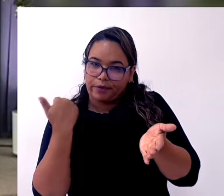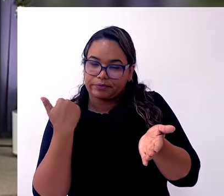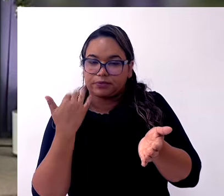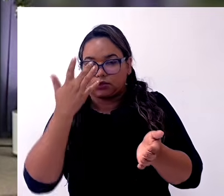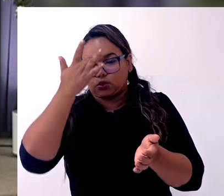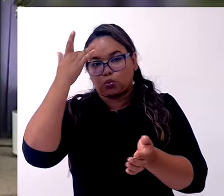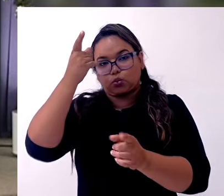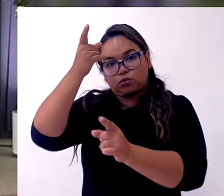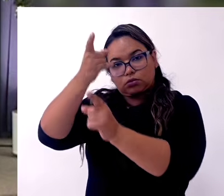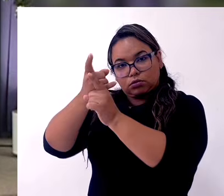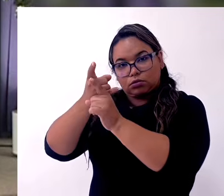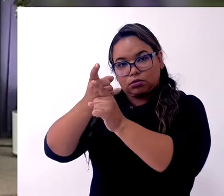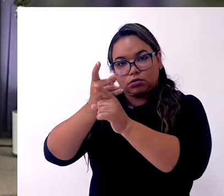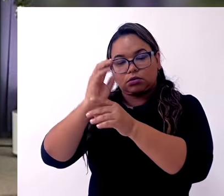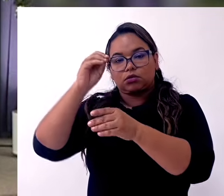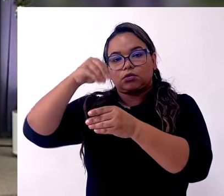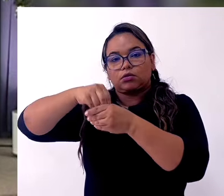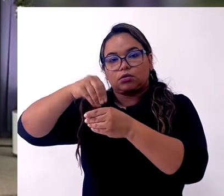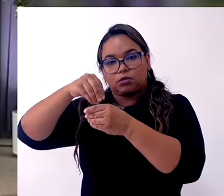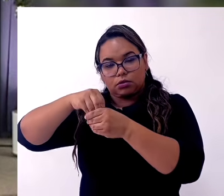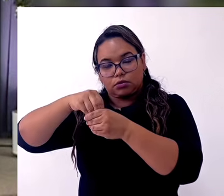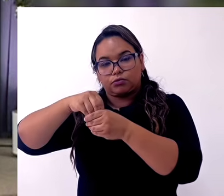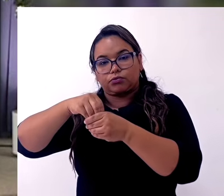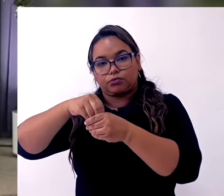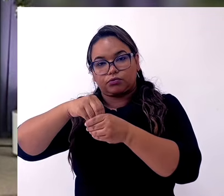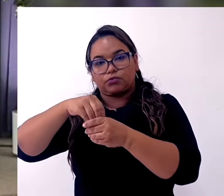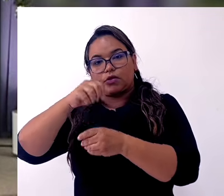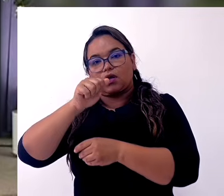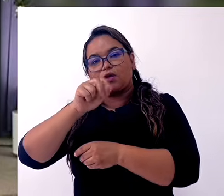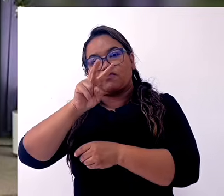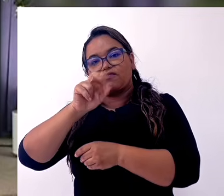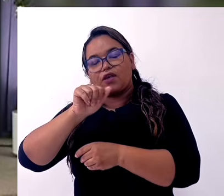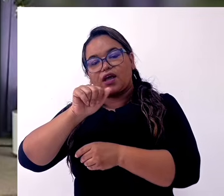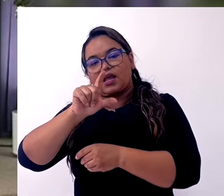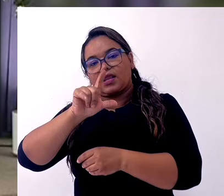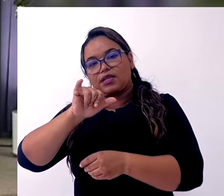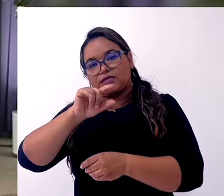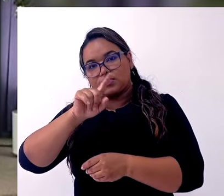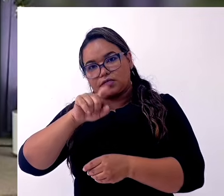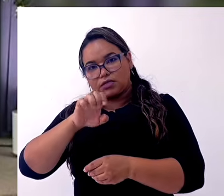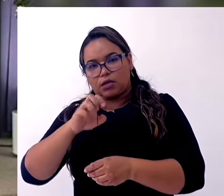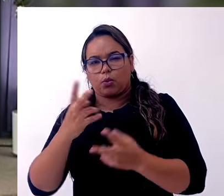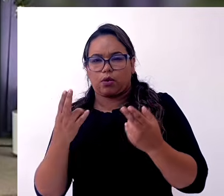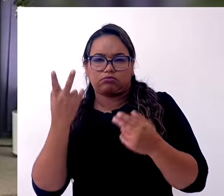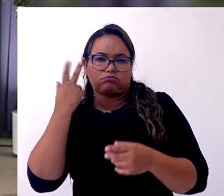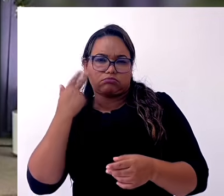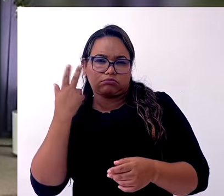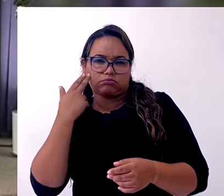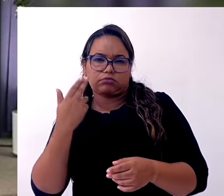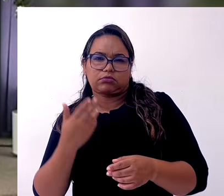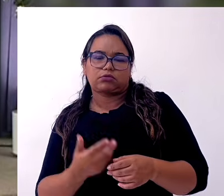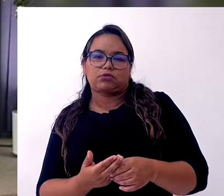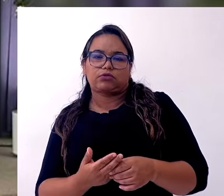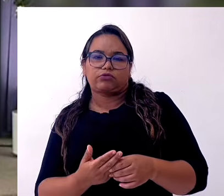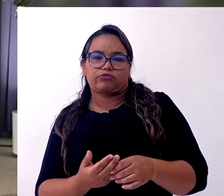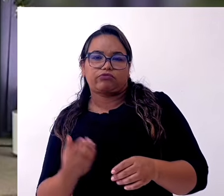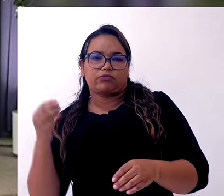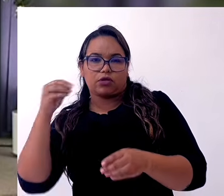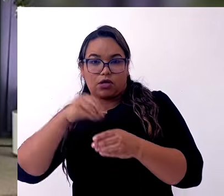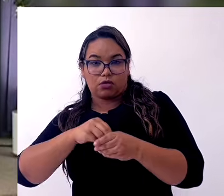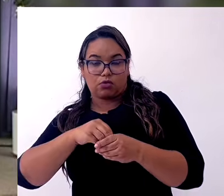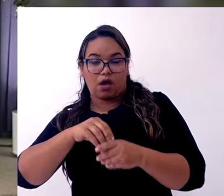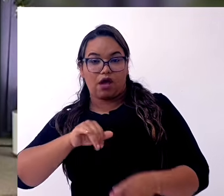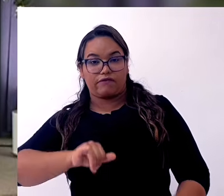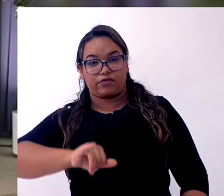Isso é fato. Isso é o fato publicado. O que eu estou dizendo agora, e eu não estou inventando isso, há